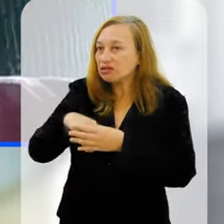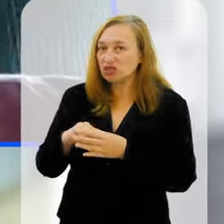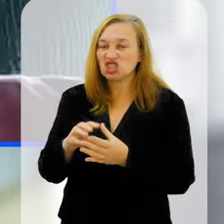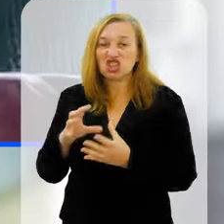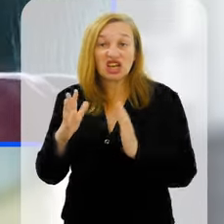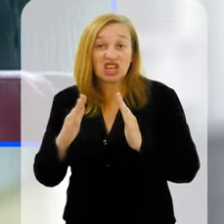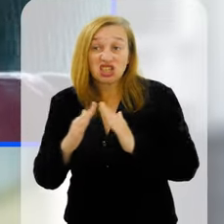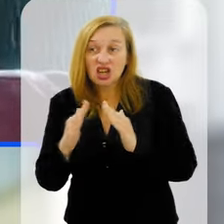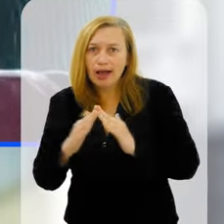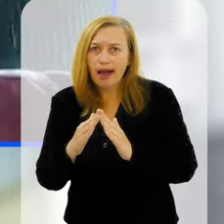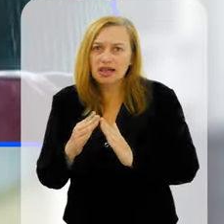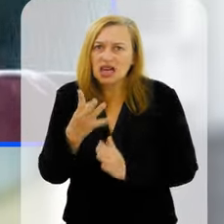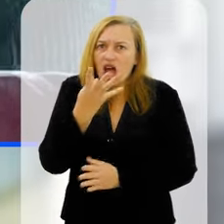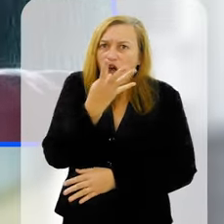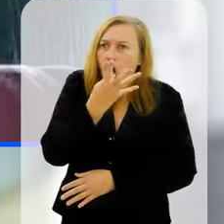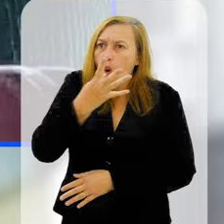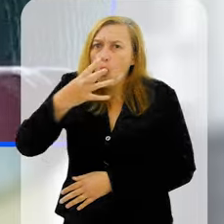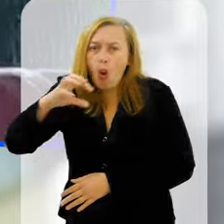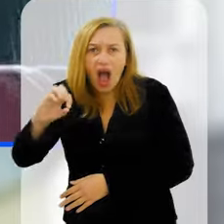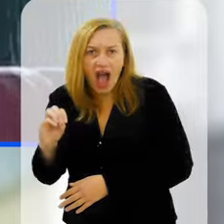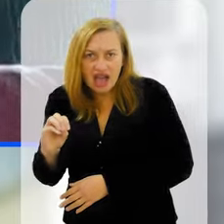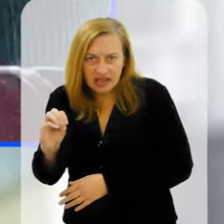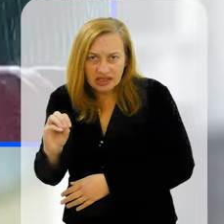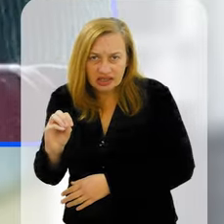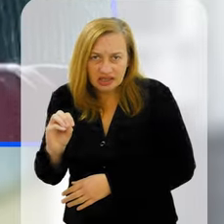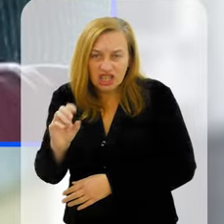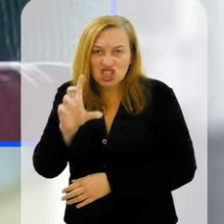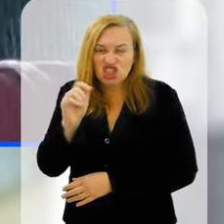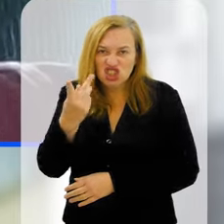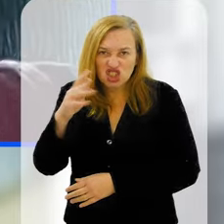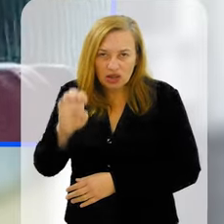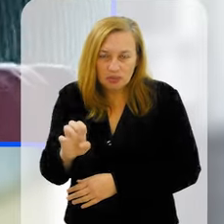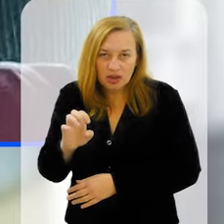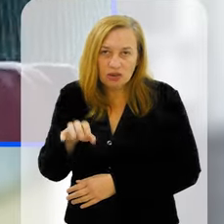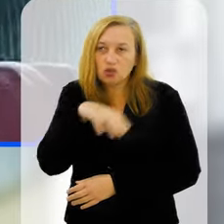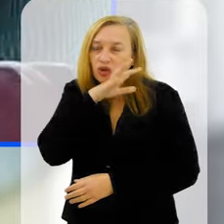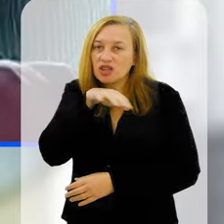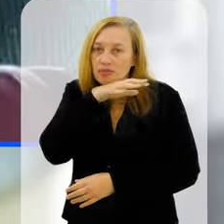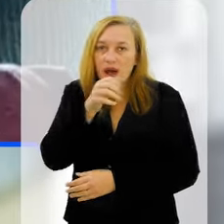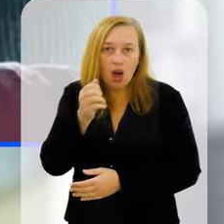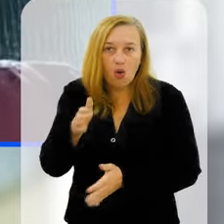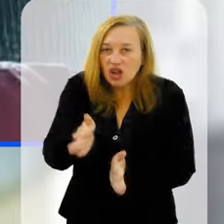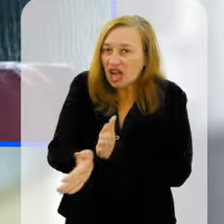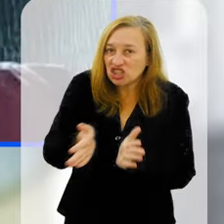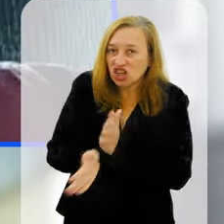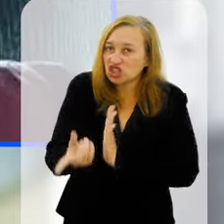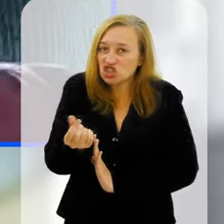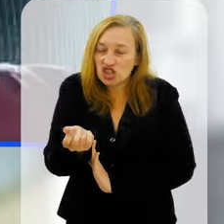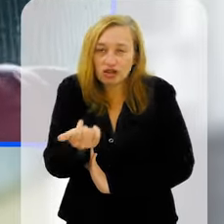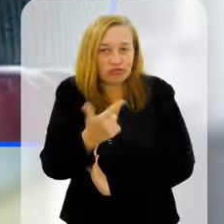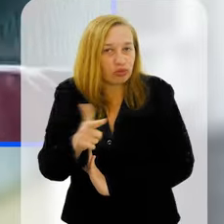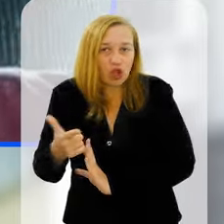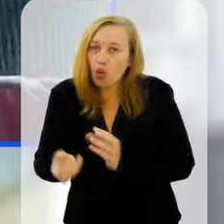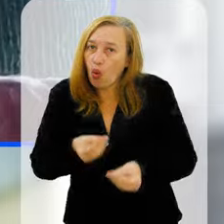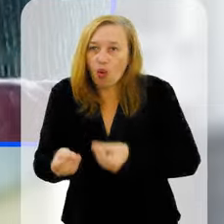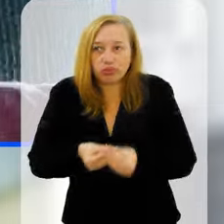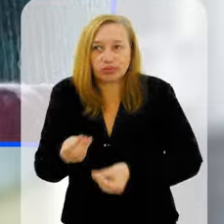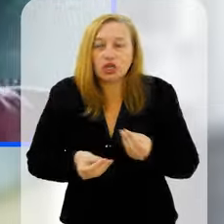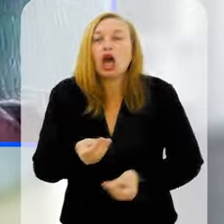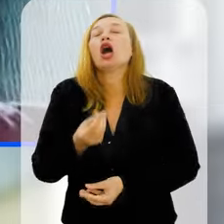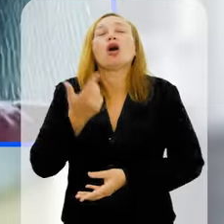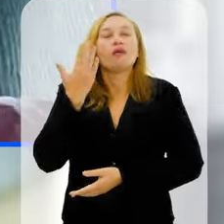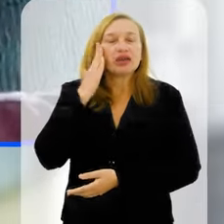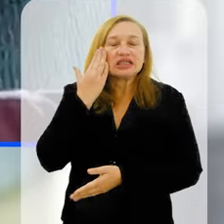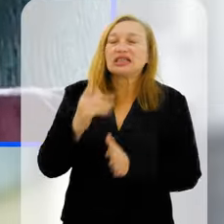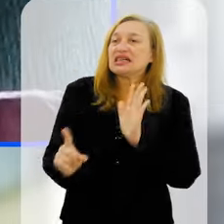vá gastar dinheiro com chip. Não dá. Então eu até fui um pouco crítico daquela lei que dava obrigatoriedade,